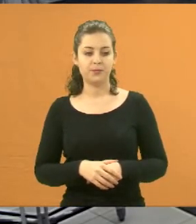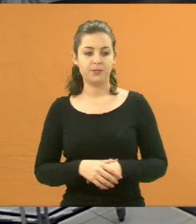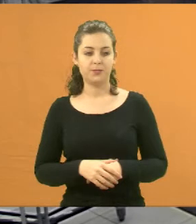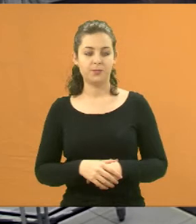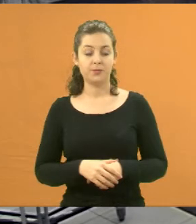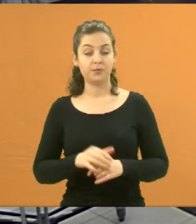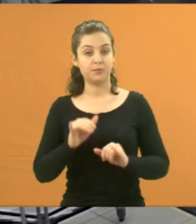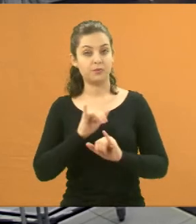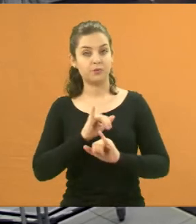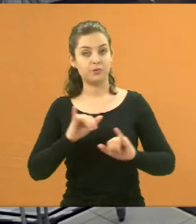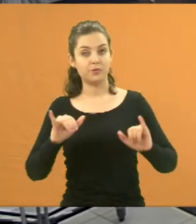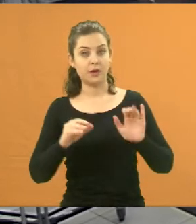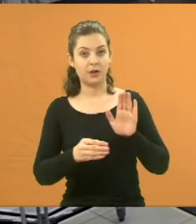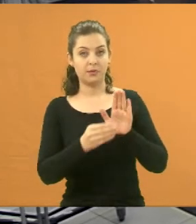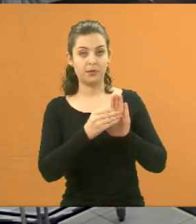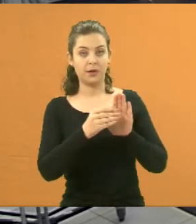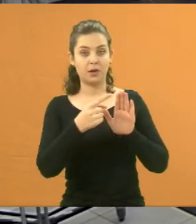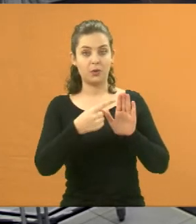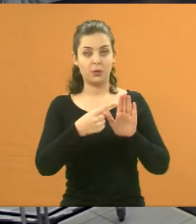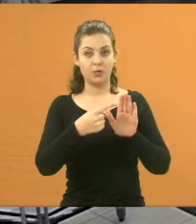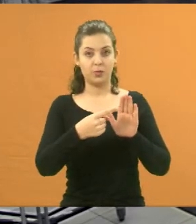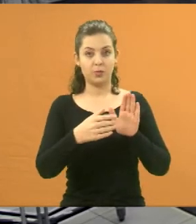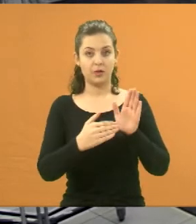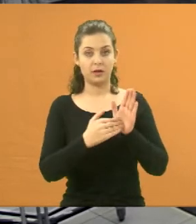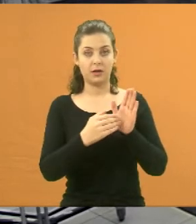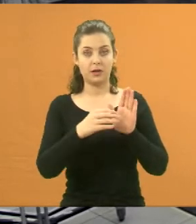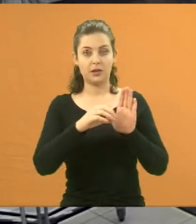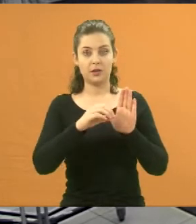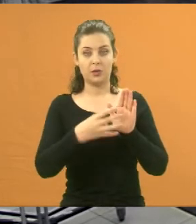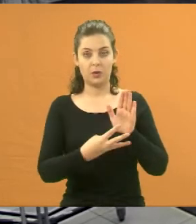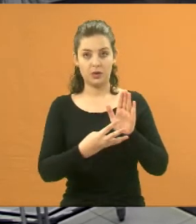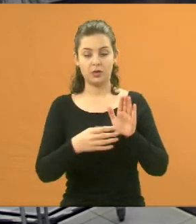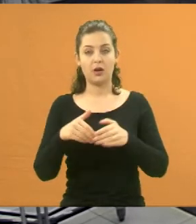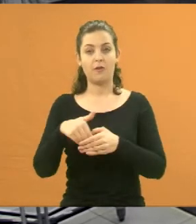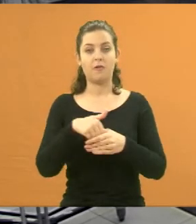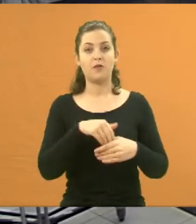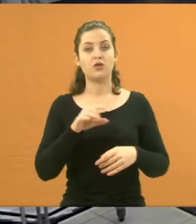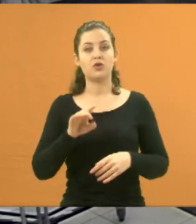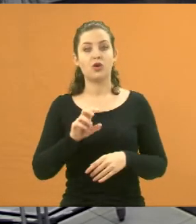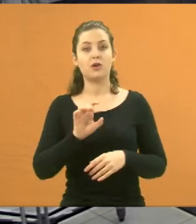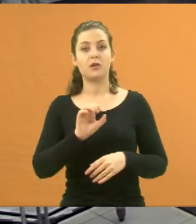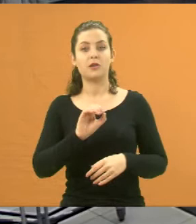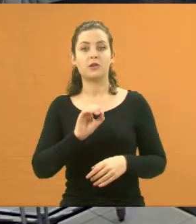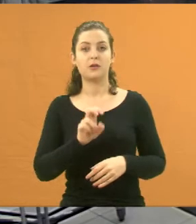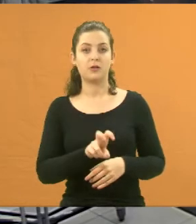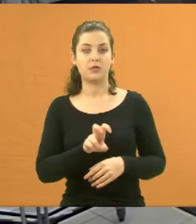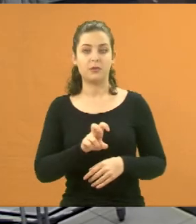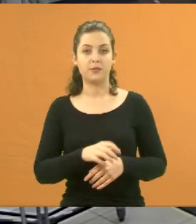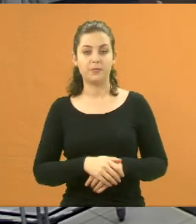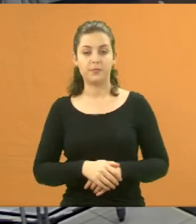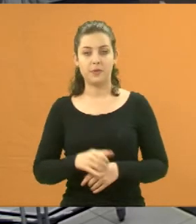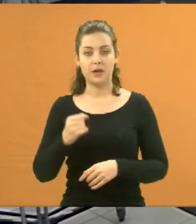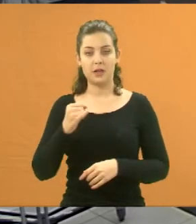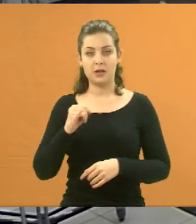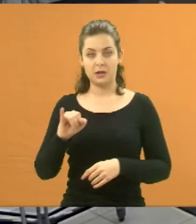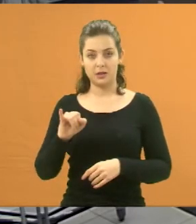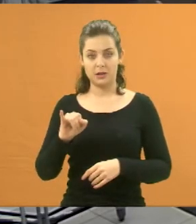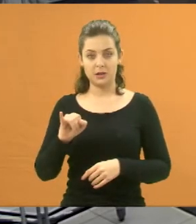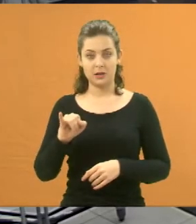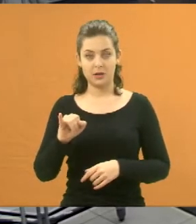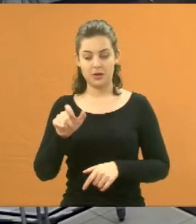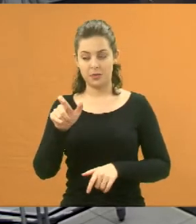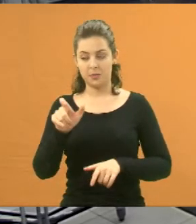Só salientando que na emenda 1 a 04 elas foram retiradas, então em votação a emenda 05. Os que forem